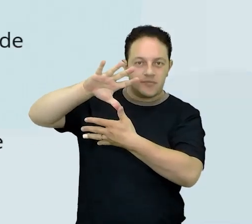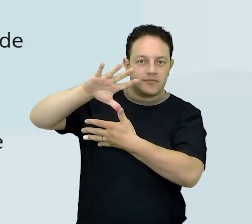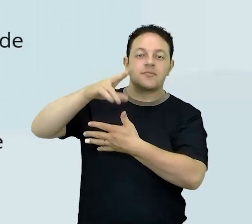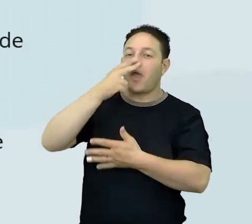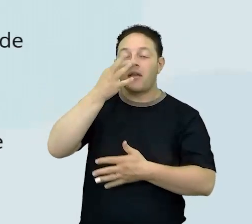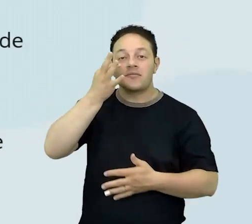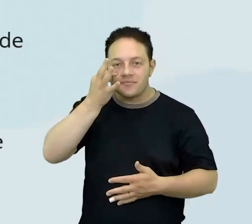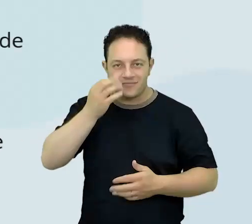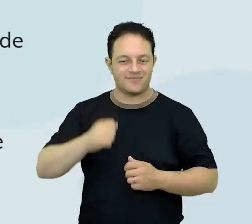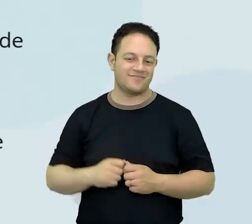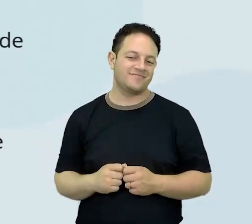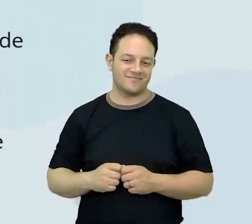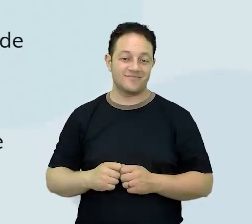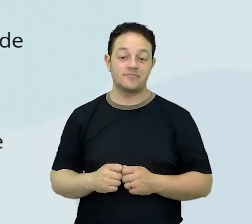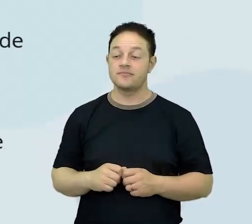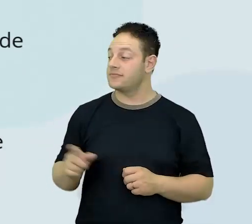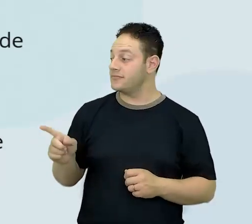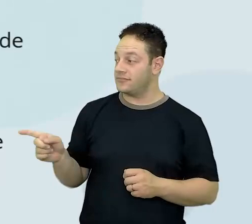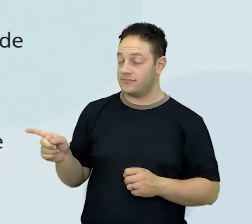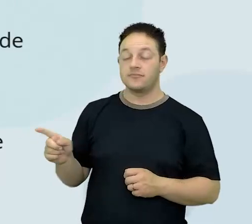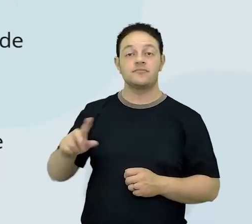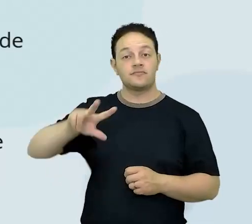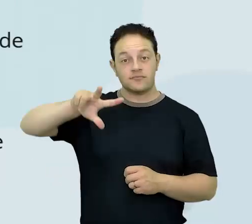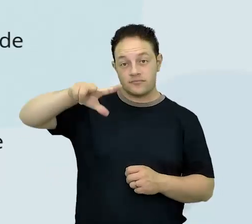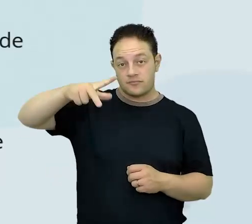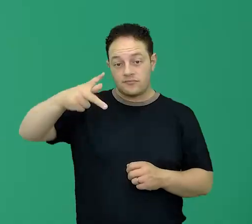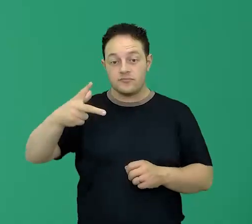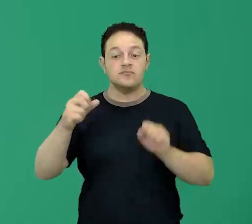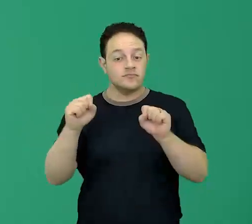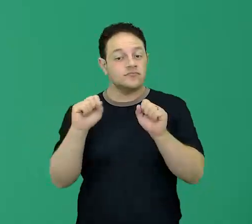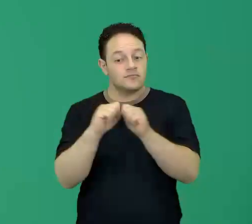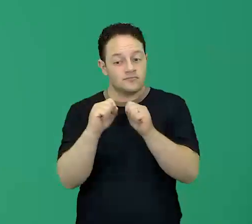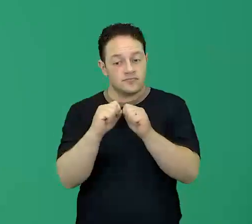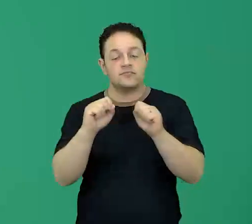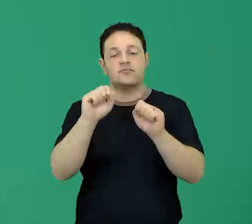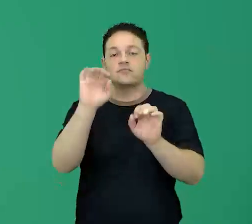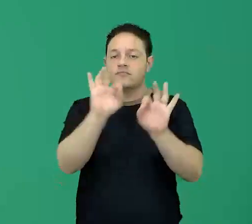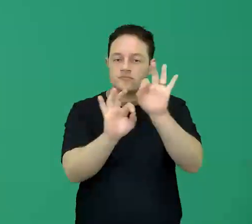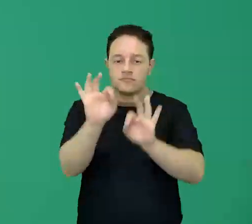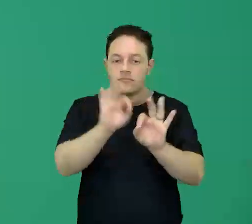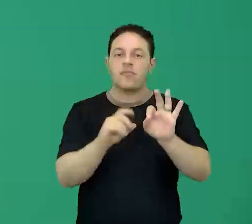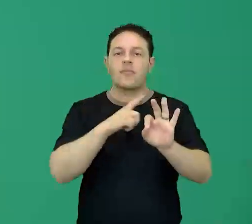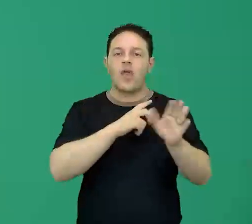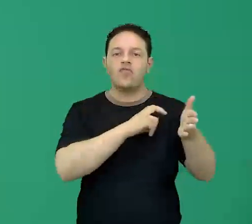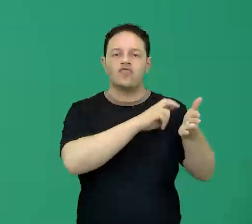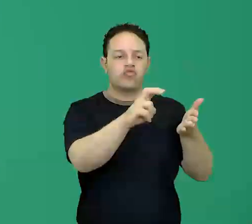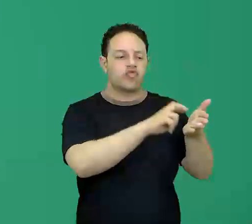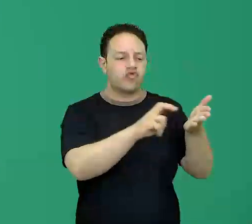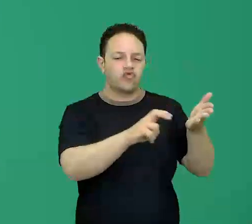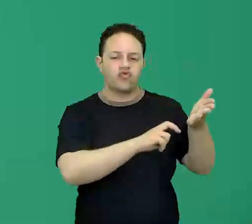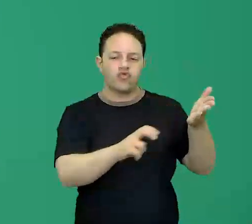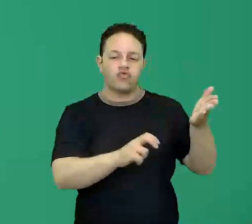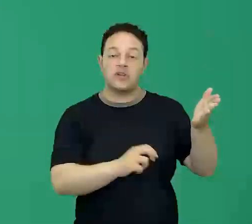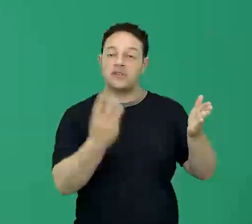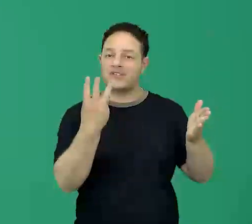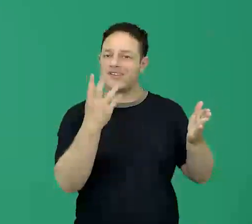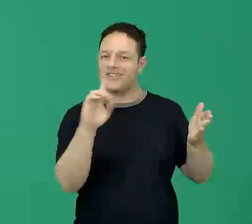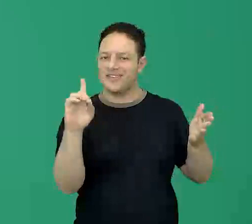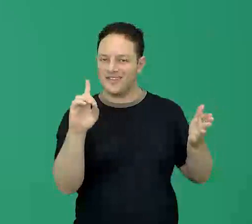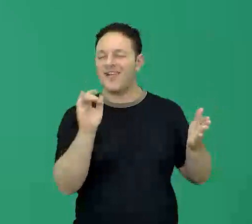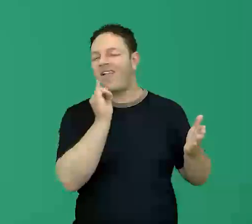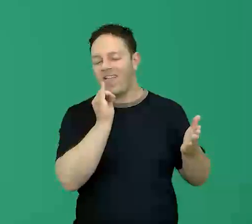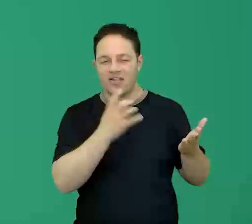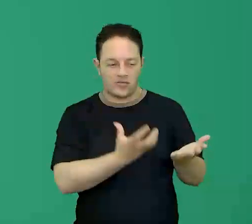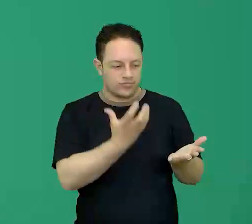físico. Então, os mapas de alto relevo, eles podem ser produzidos, por exemplo, com impressoras 3D, que nós falamos